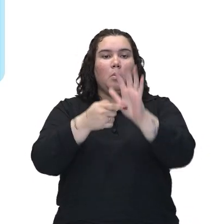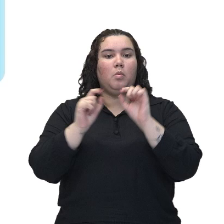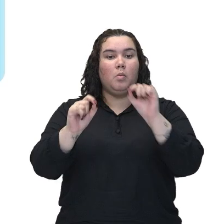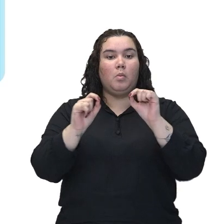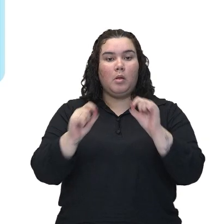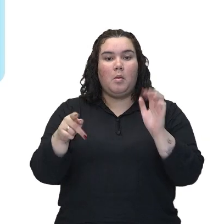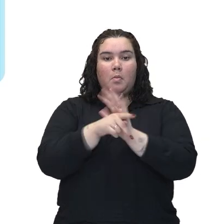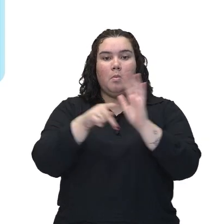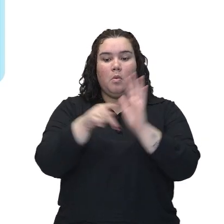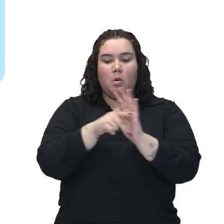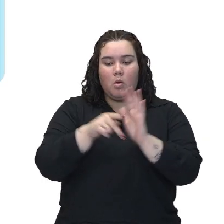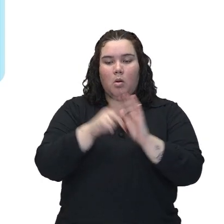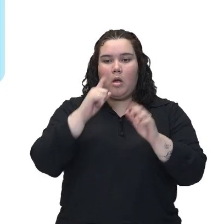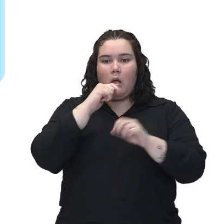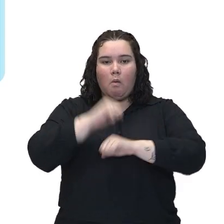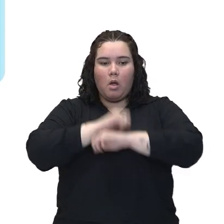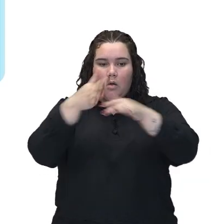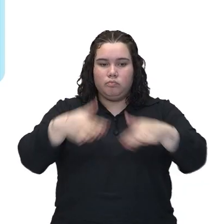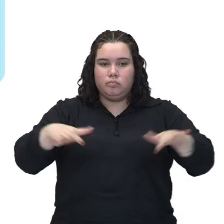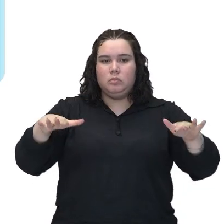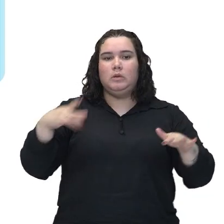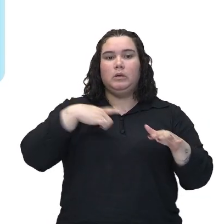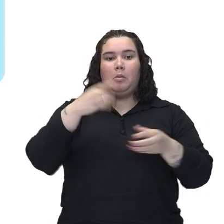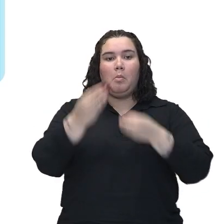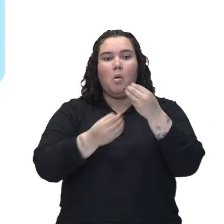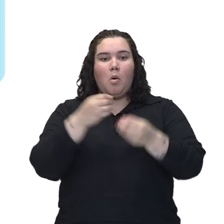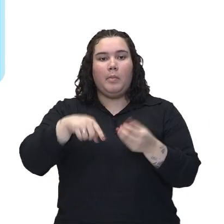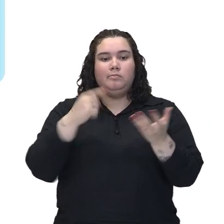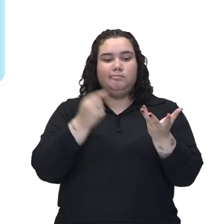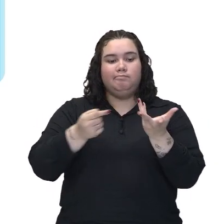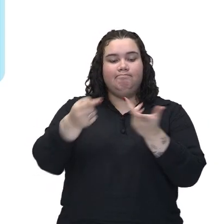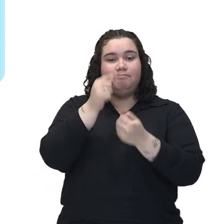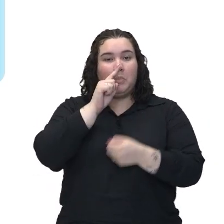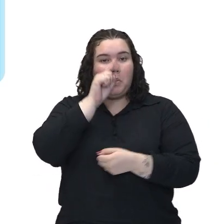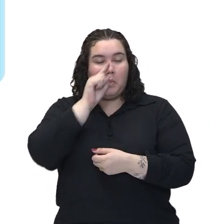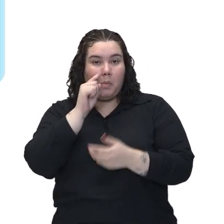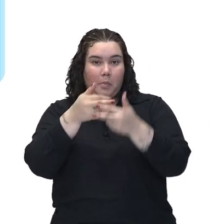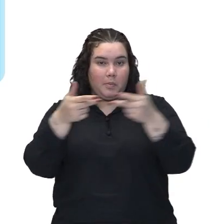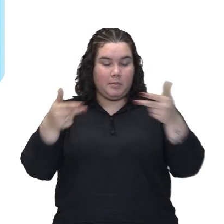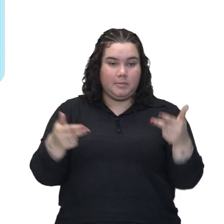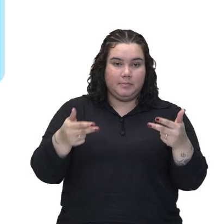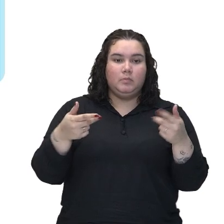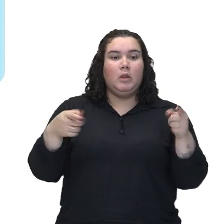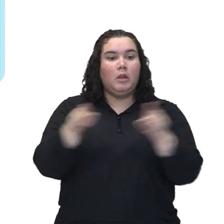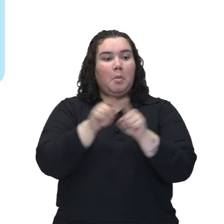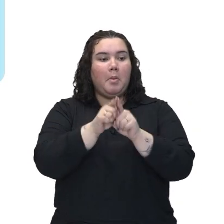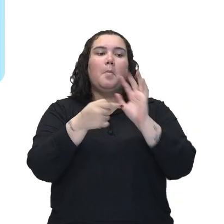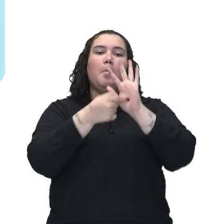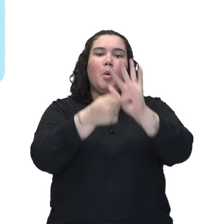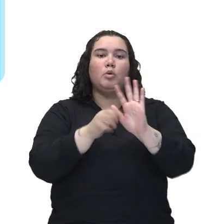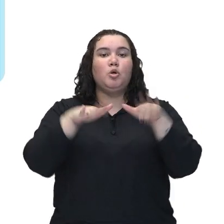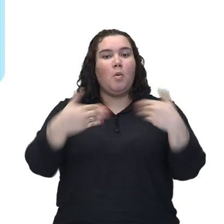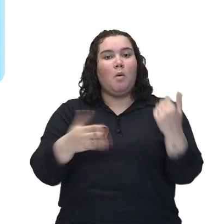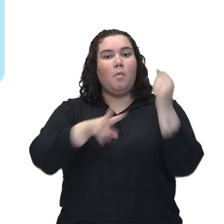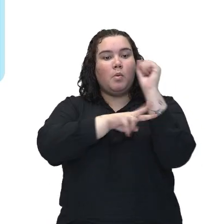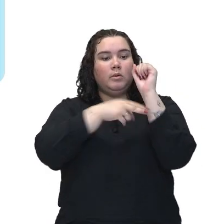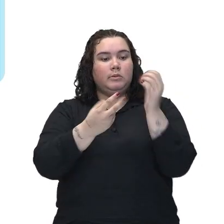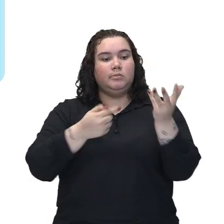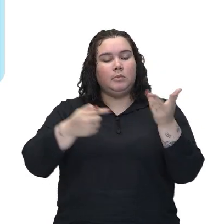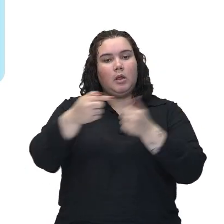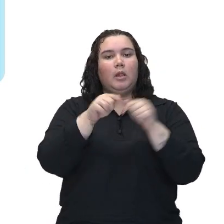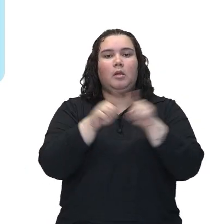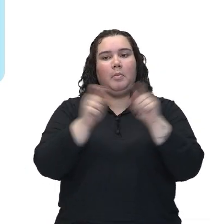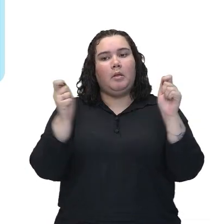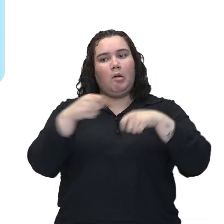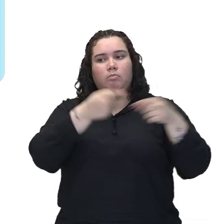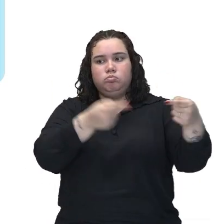ecossistemas marinhos, descrever as ameaças a que eles estão sendo submetidos, destacar as consequências desses impactos e discutir as possíveis soluções